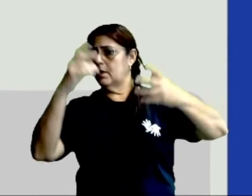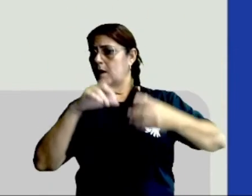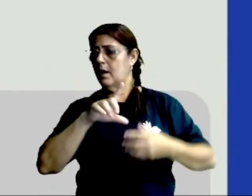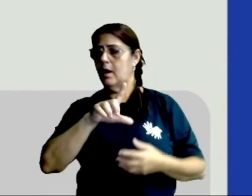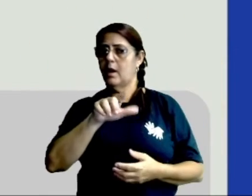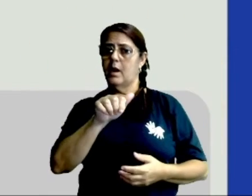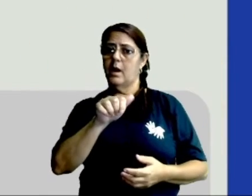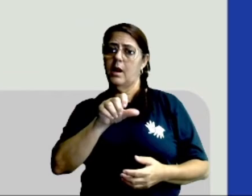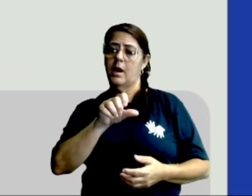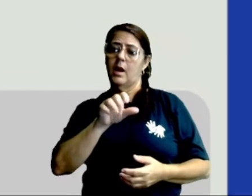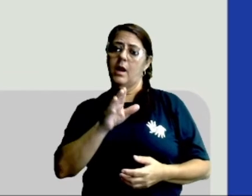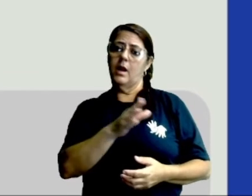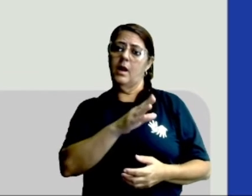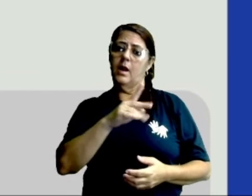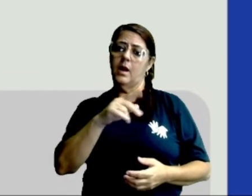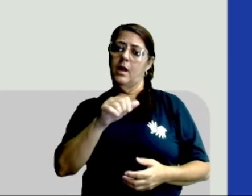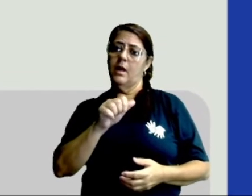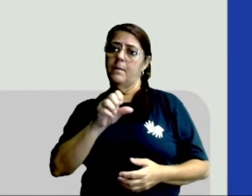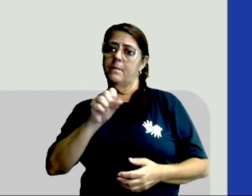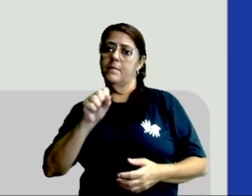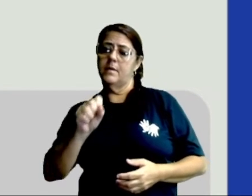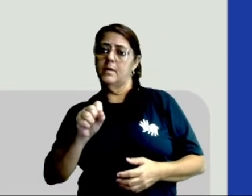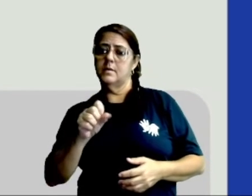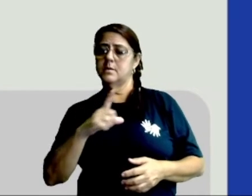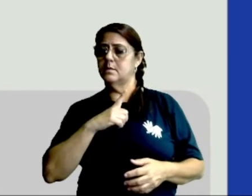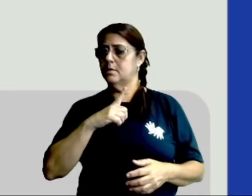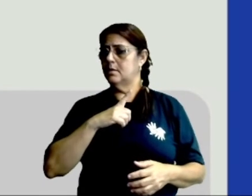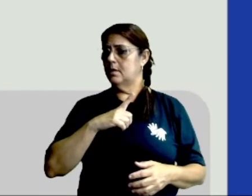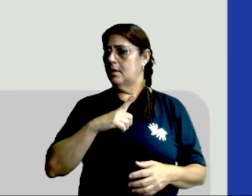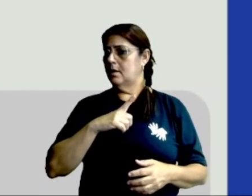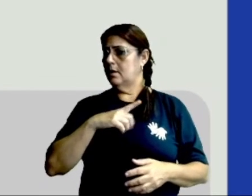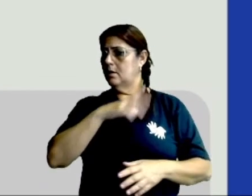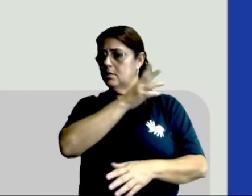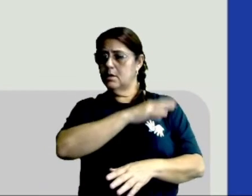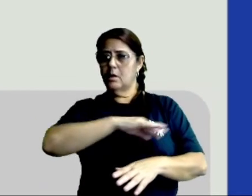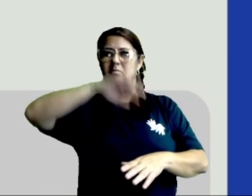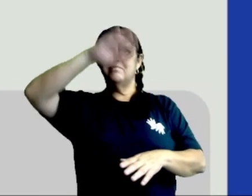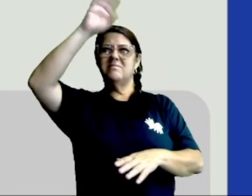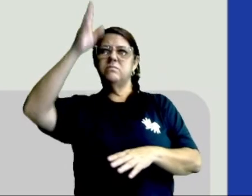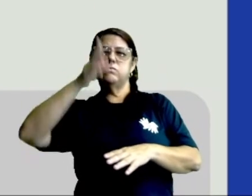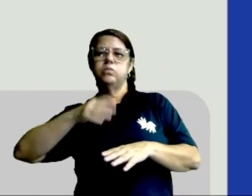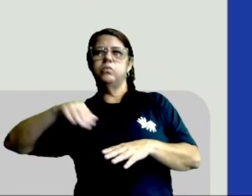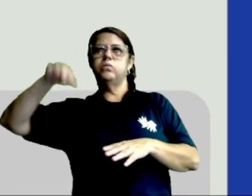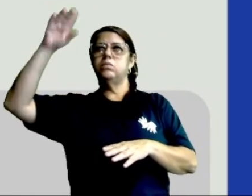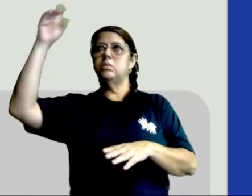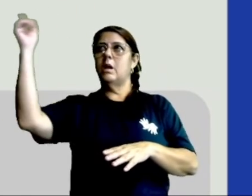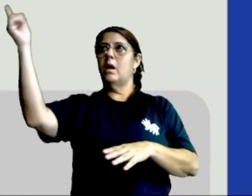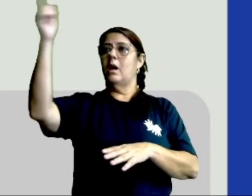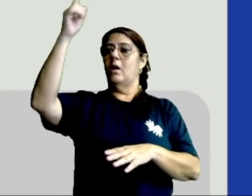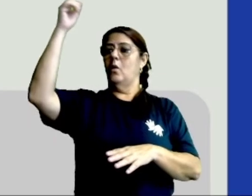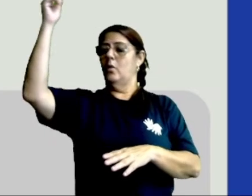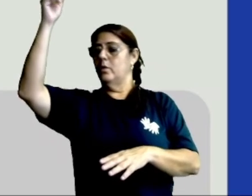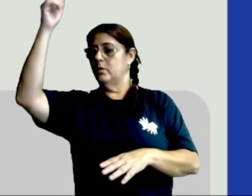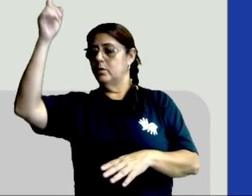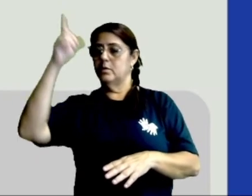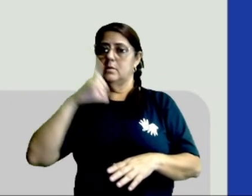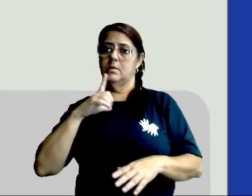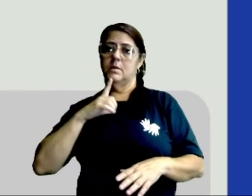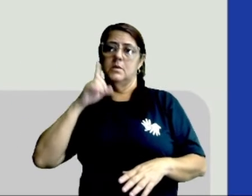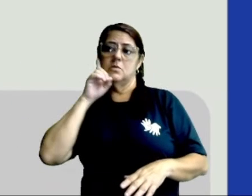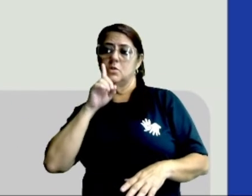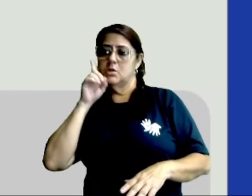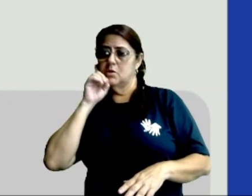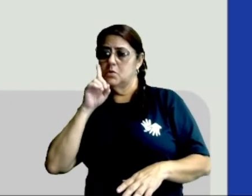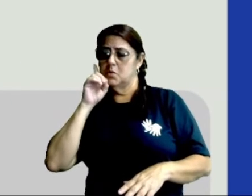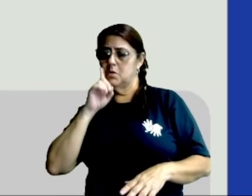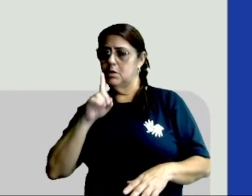Localizada ali no alto, perto das Cordilheiras dos Andes, né? Grandes altitudes. Aqui uma planície nos Estados Unidos, né, onde